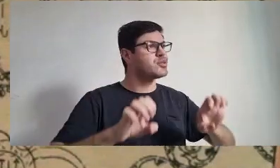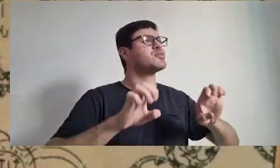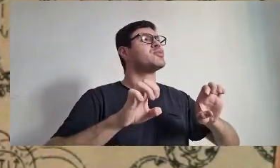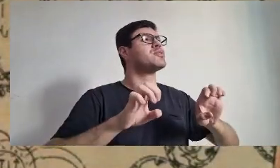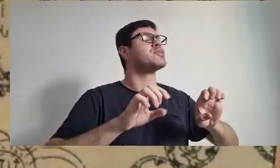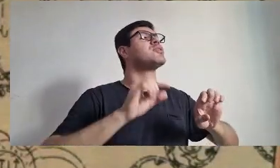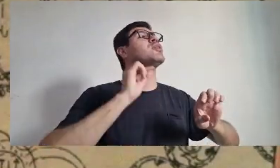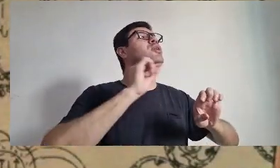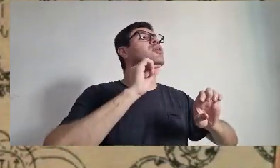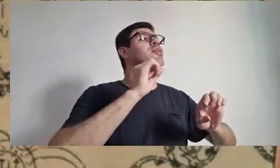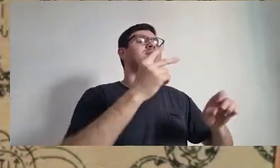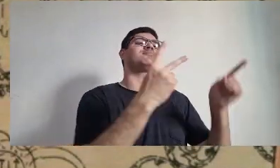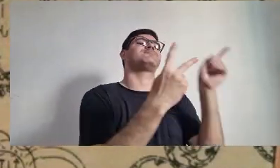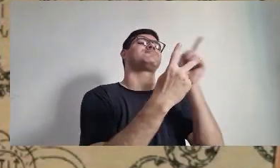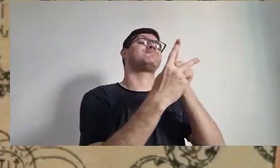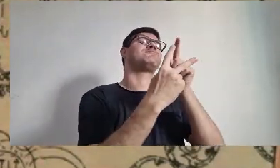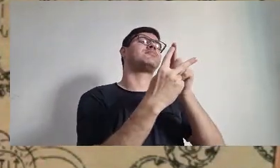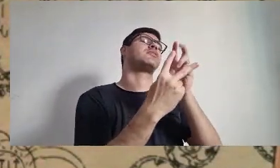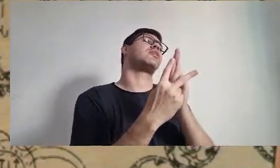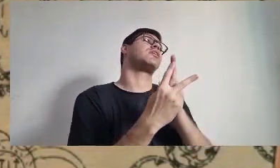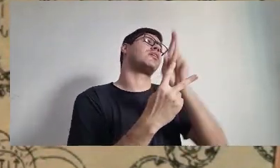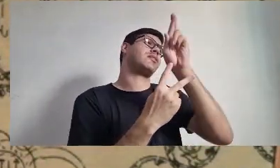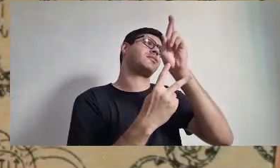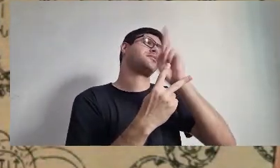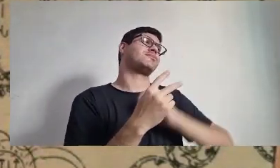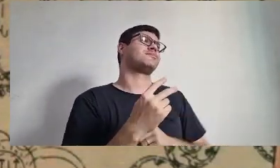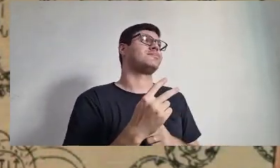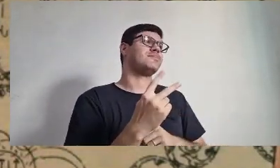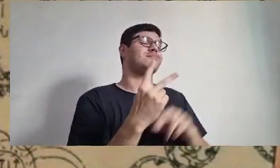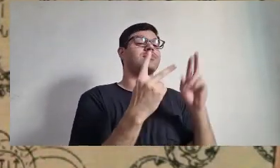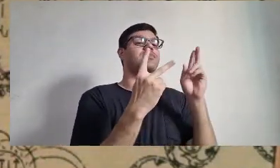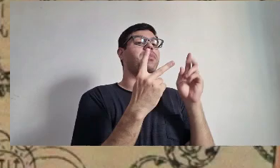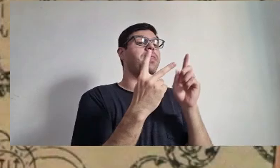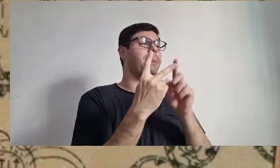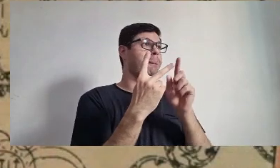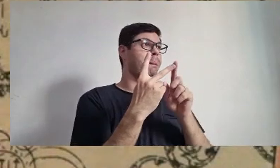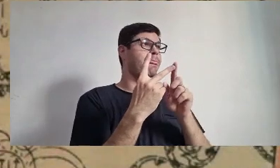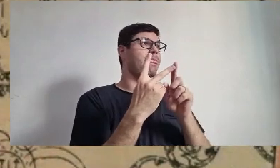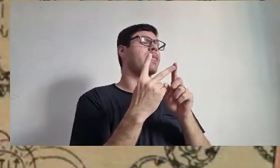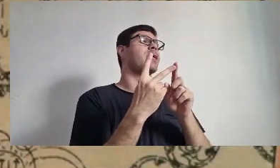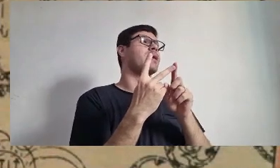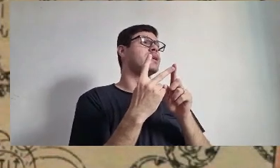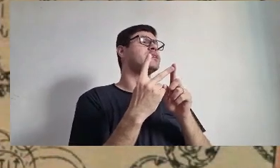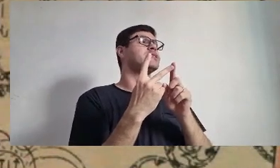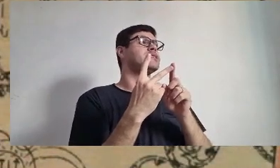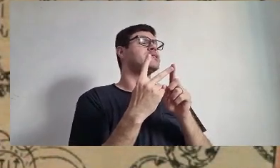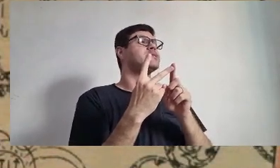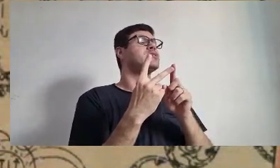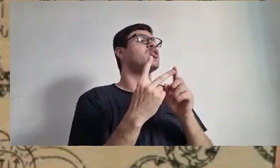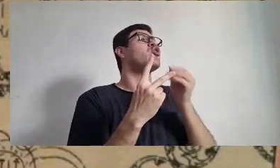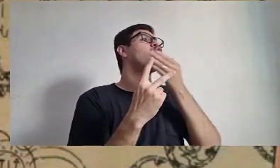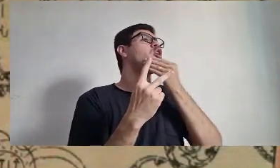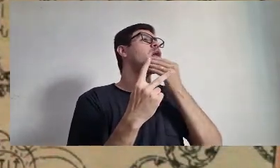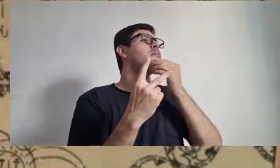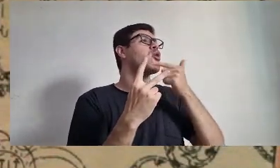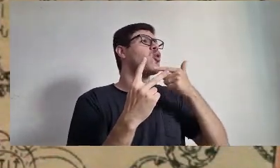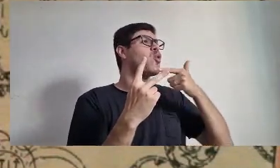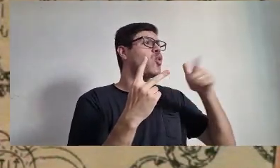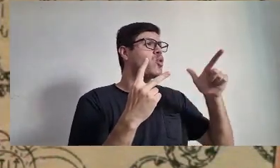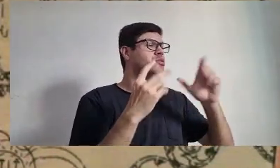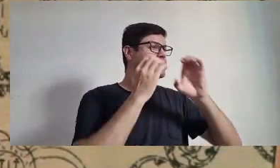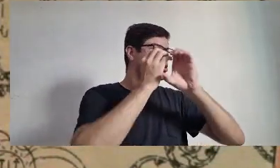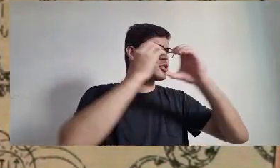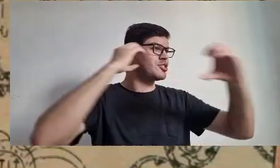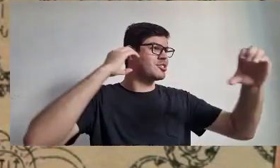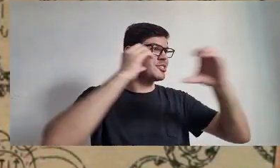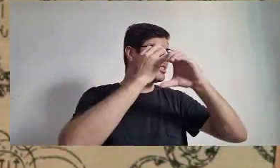está com ela, passei para ela. A parte administrativa é comigo. E o pastor Beraldi, que é engenheiro civil,